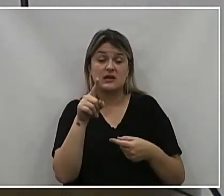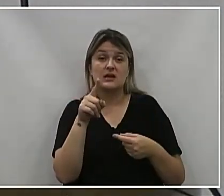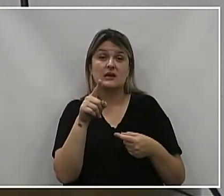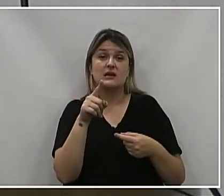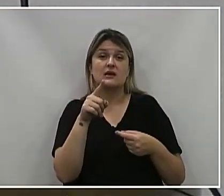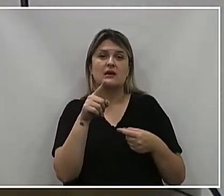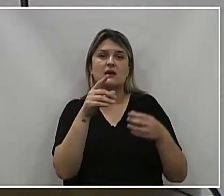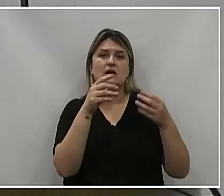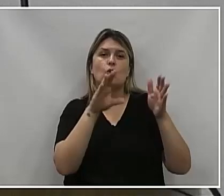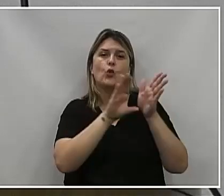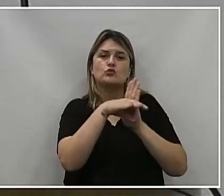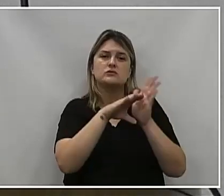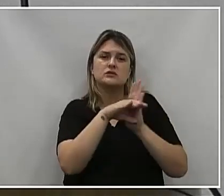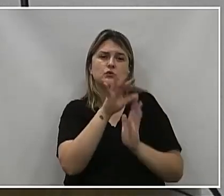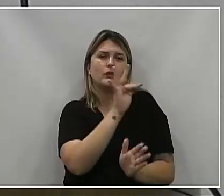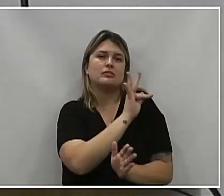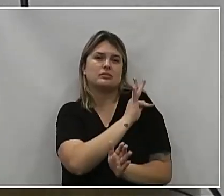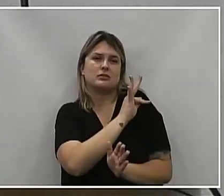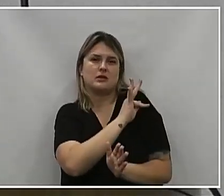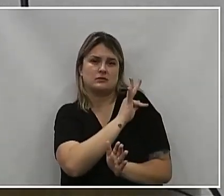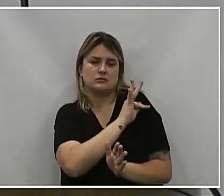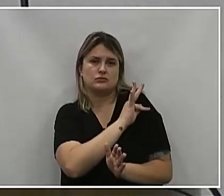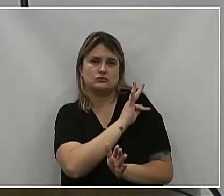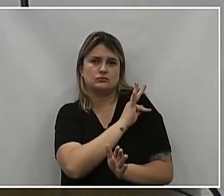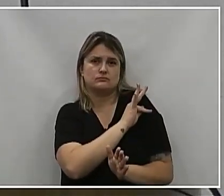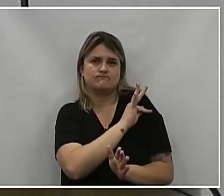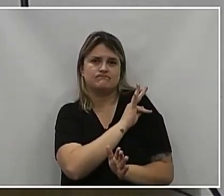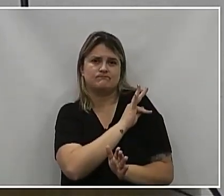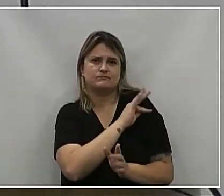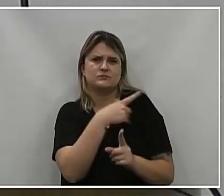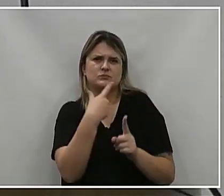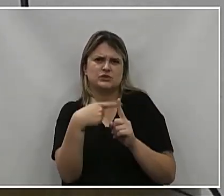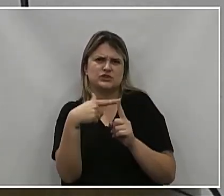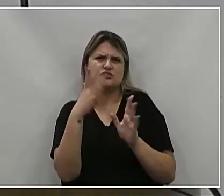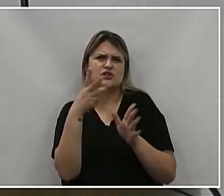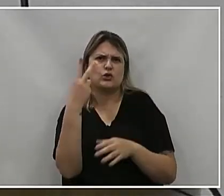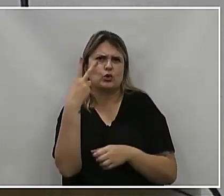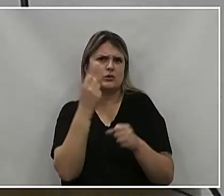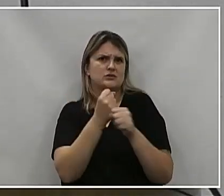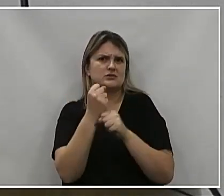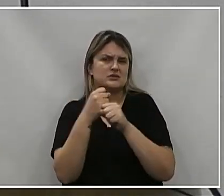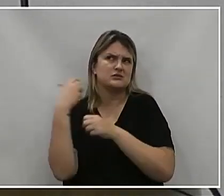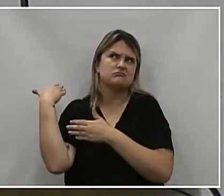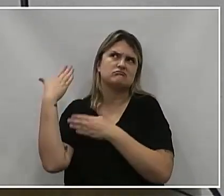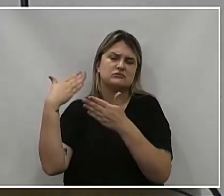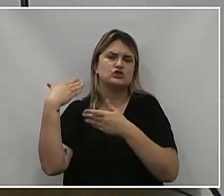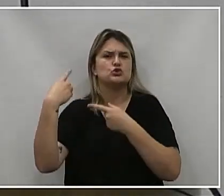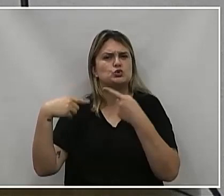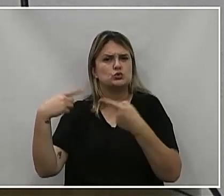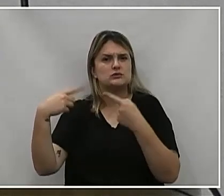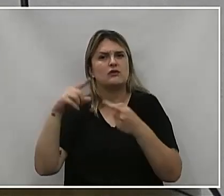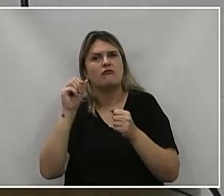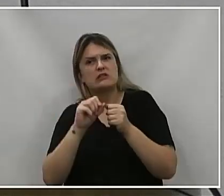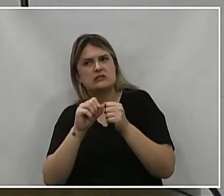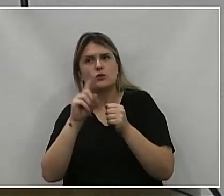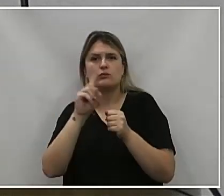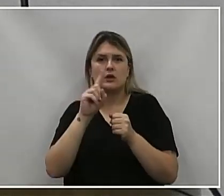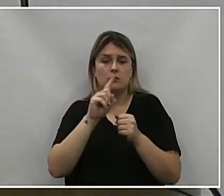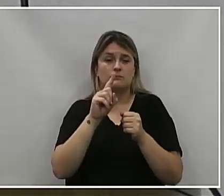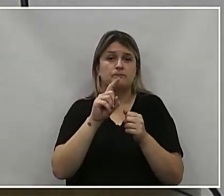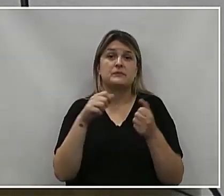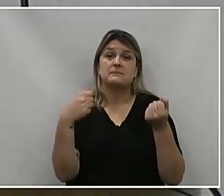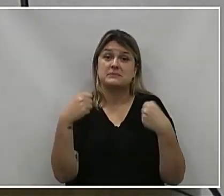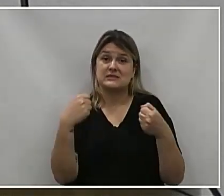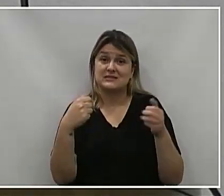definição técnica das luminárias. Como a gente já está há 2 anos aí nessa decisão do que vai ser feito ou não, a necessidade